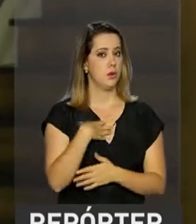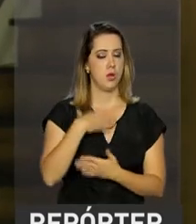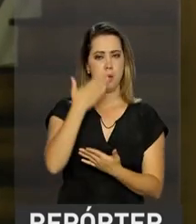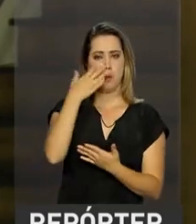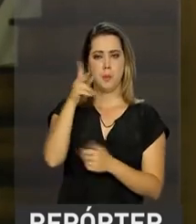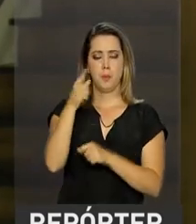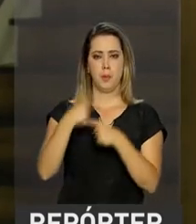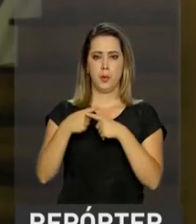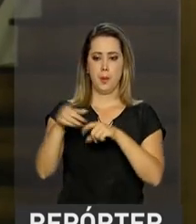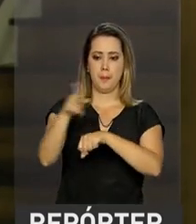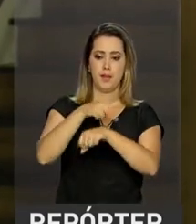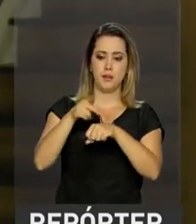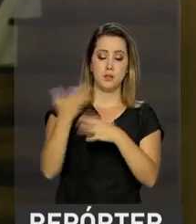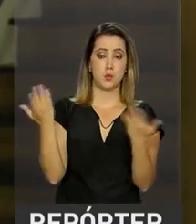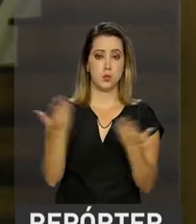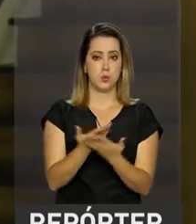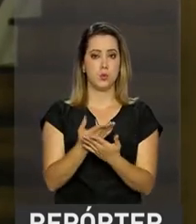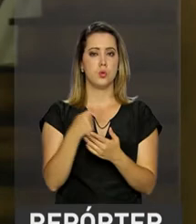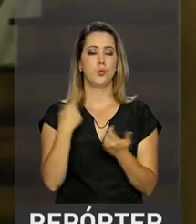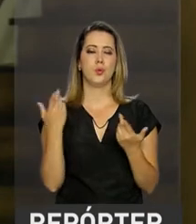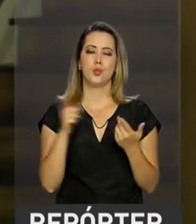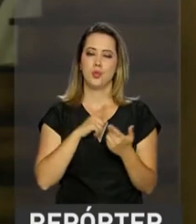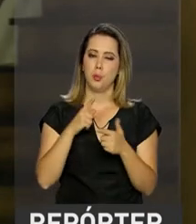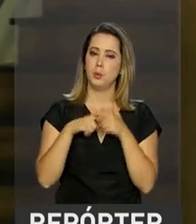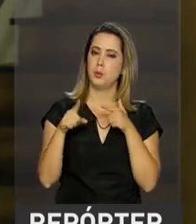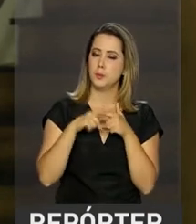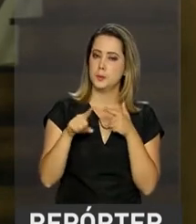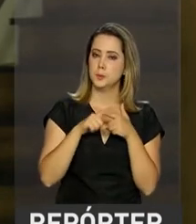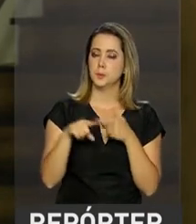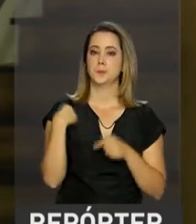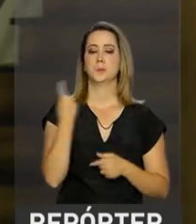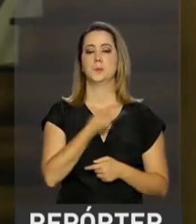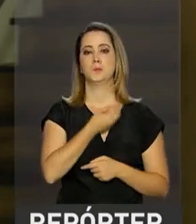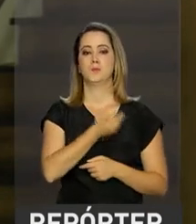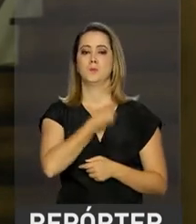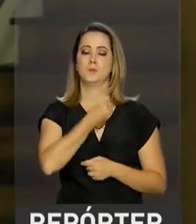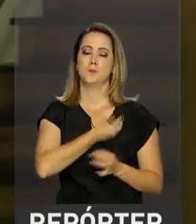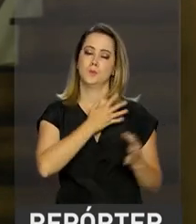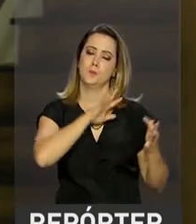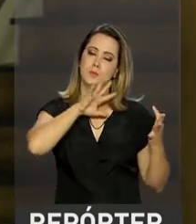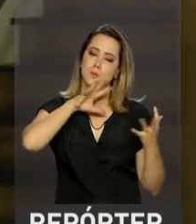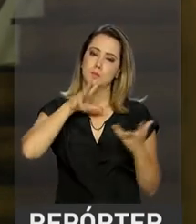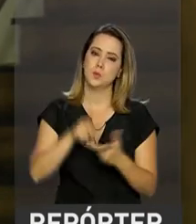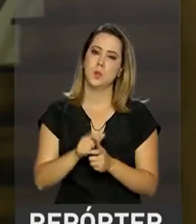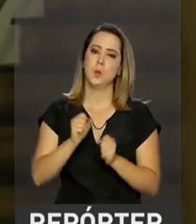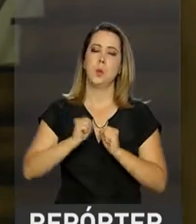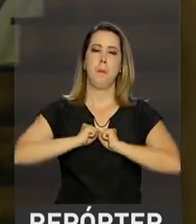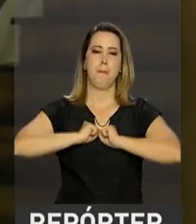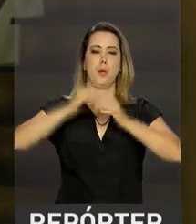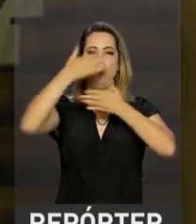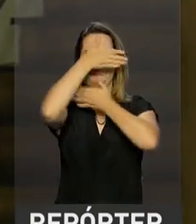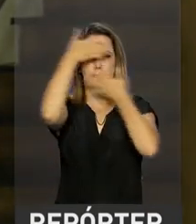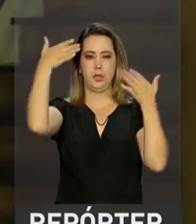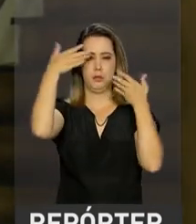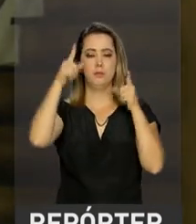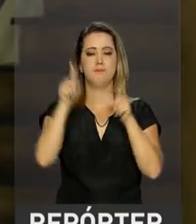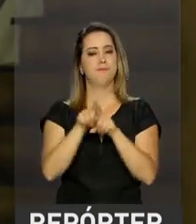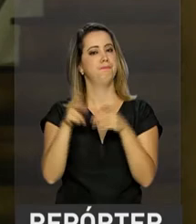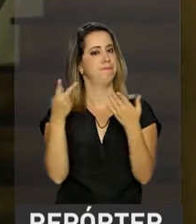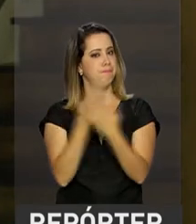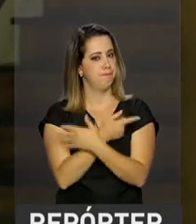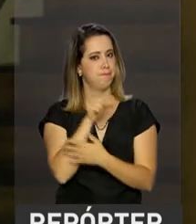países que são hoje alvos de problemas que nós fizemos no nosso mundo hoje terror e outros problemas parecidos